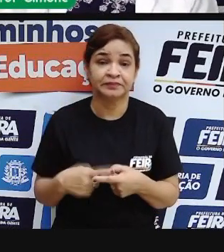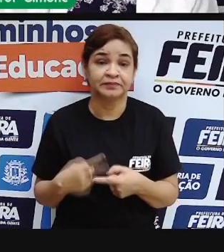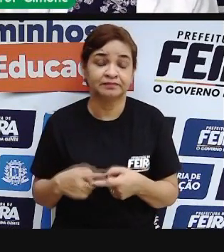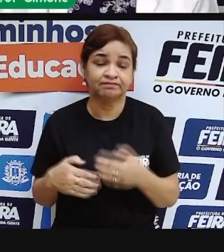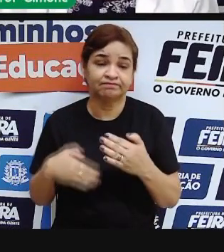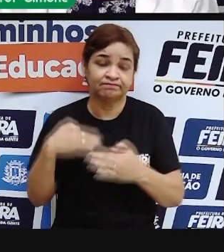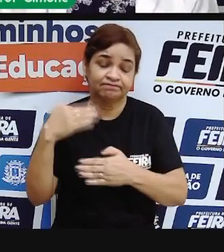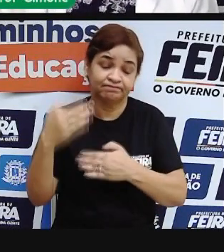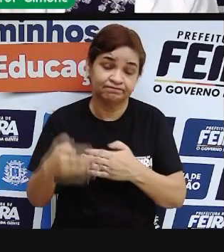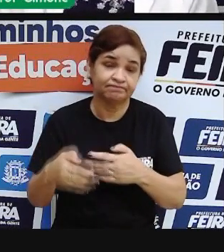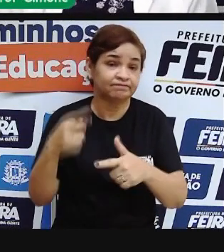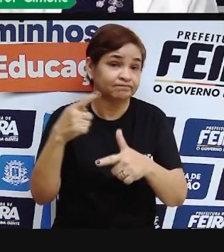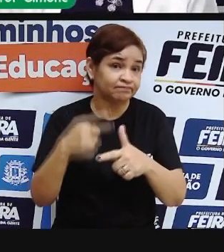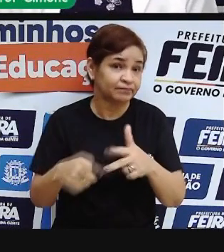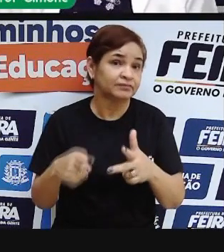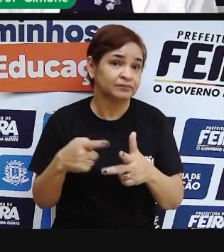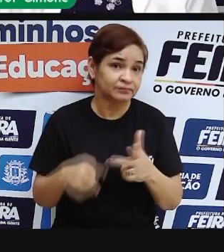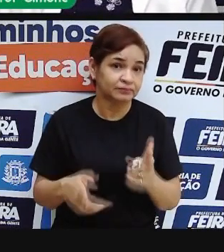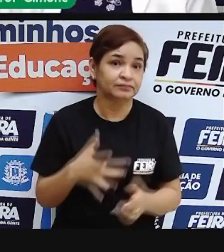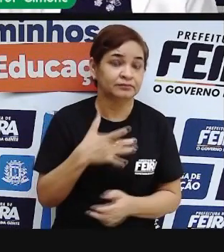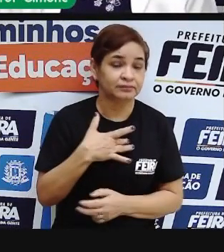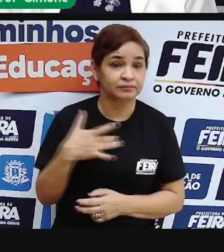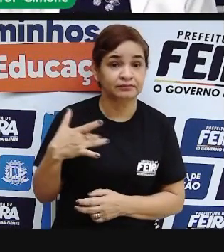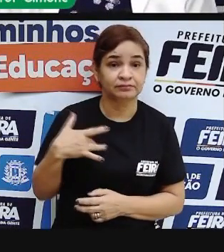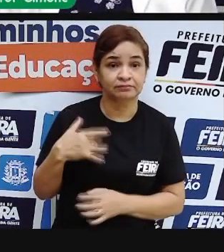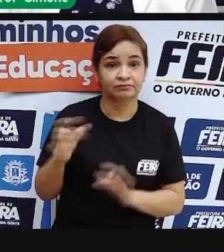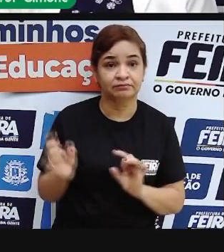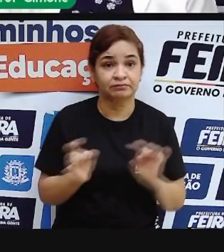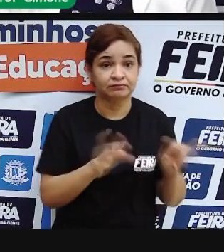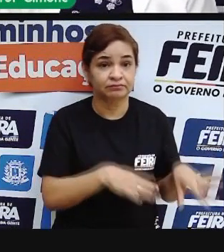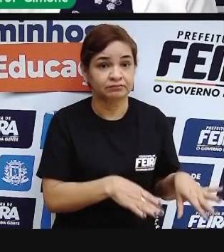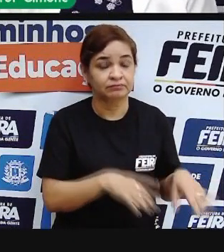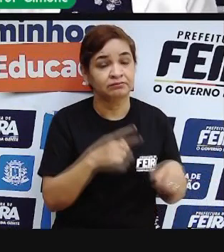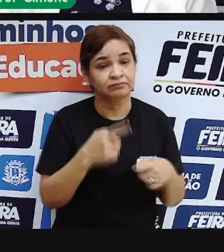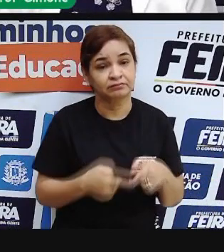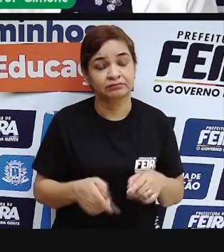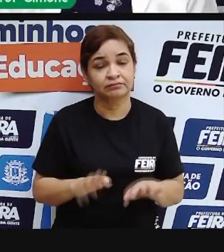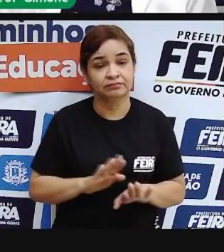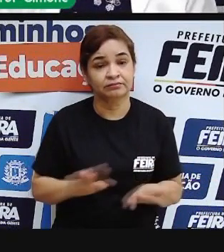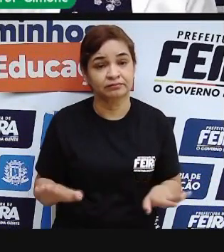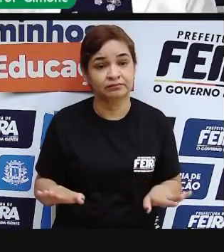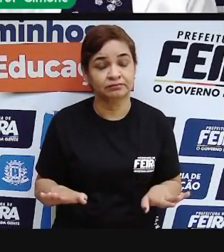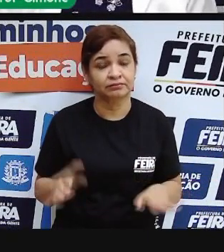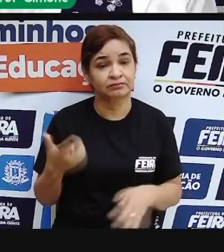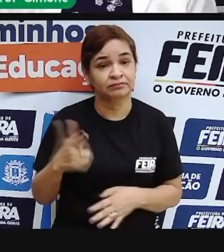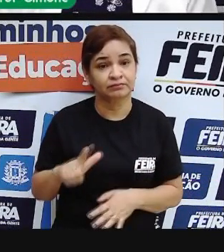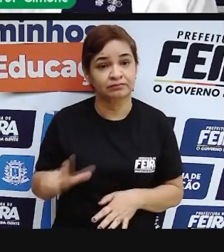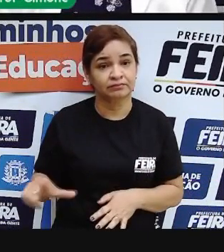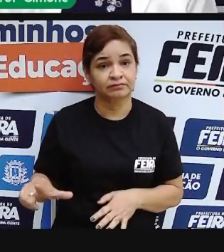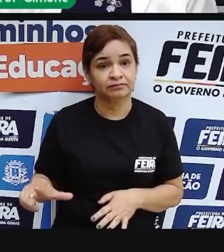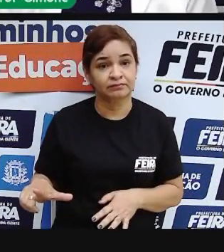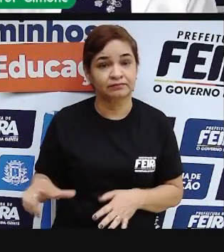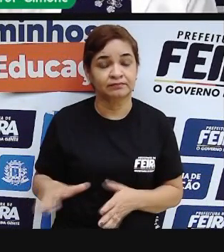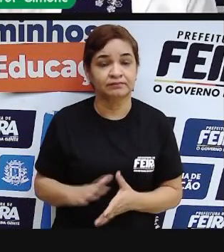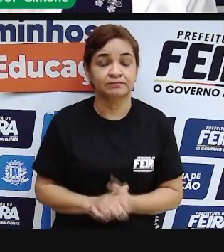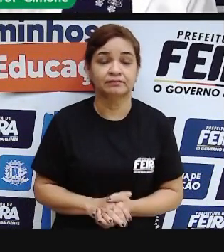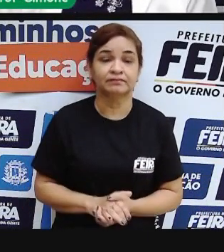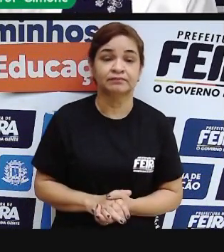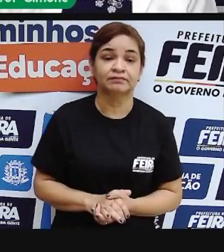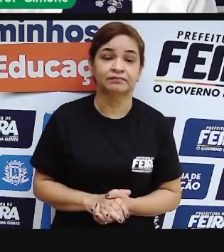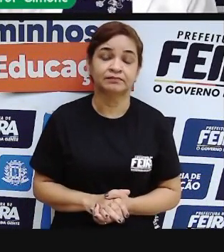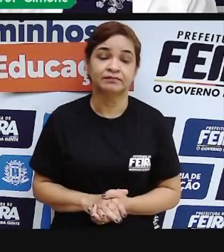muitos acidentes, né? E aí acabou proibindo a prática da guerra de espadas em alguns